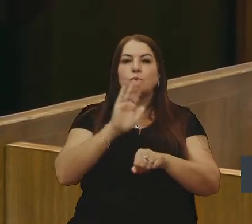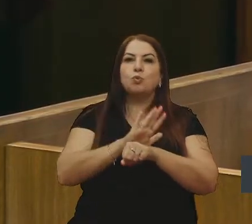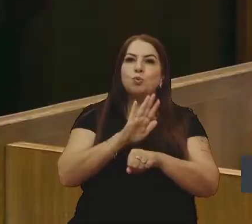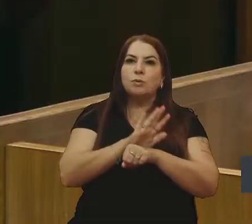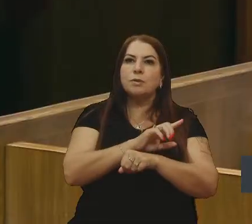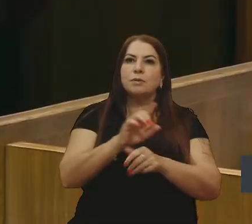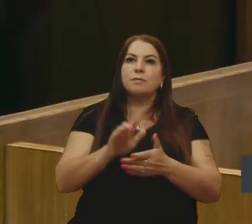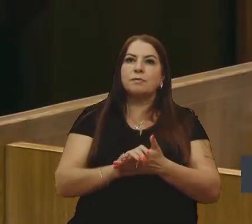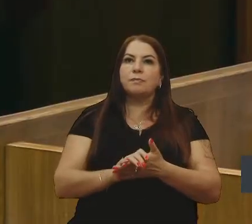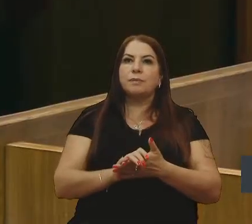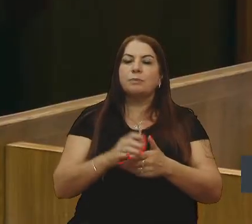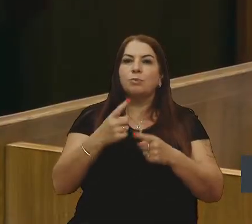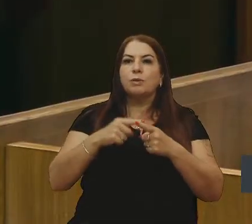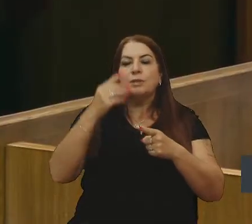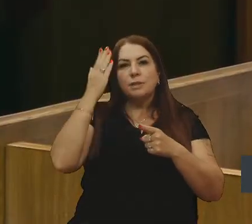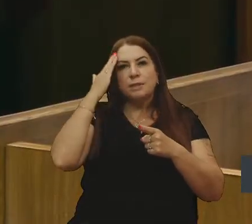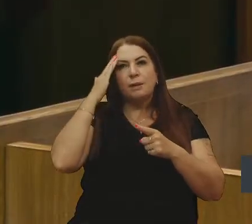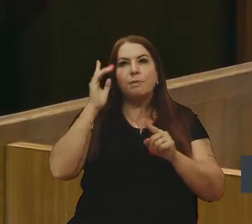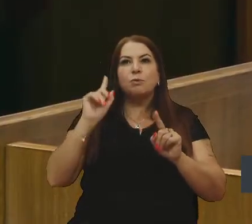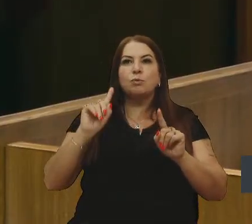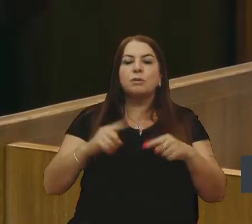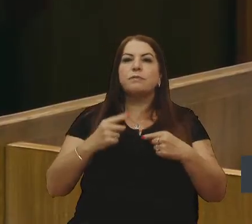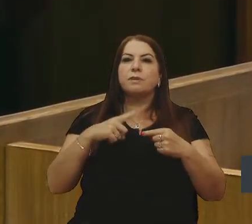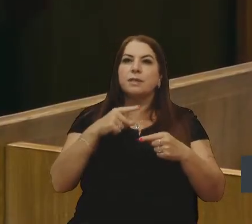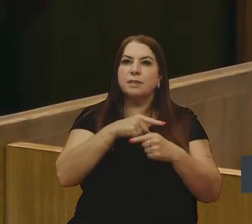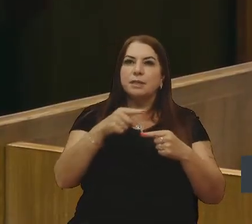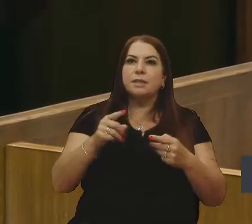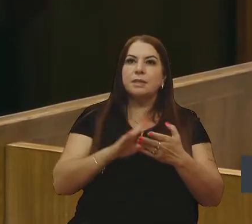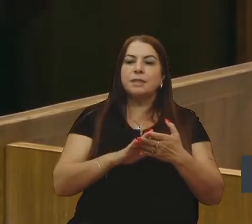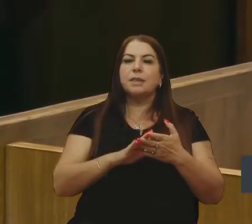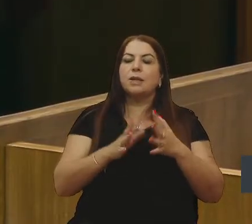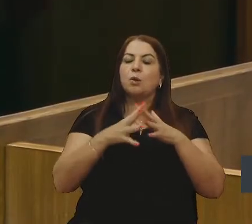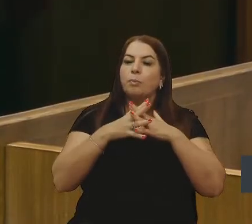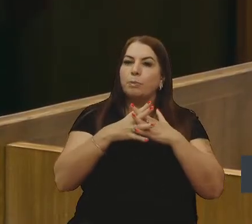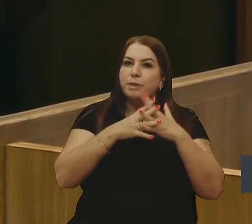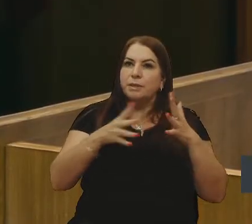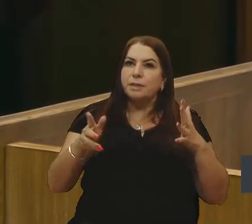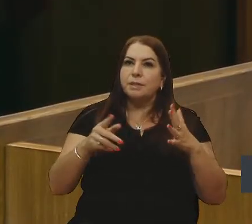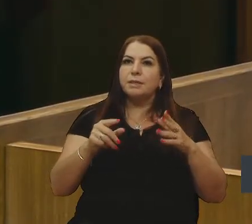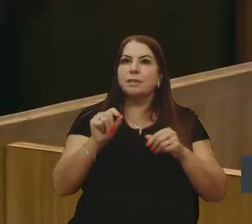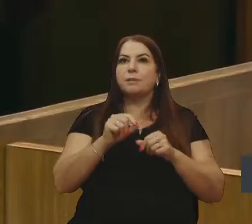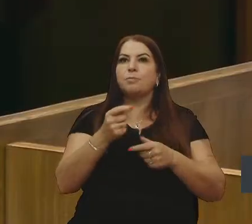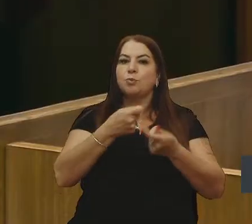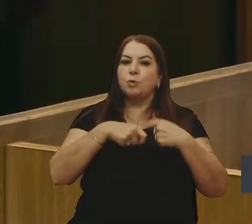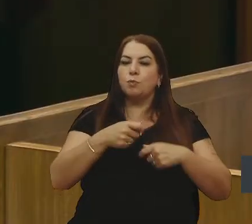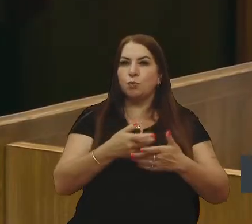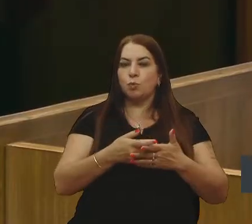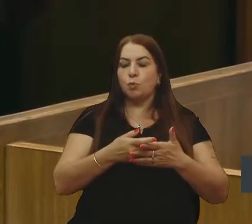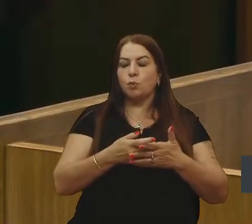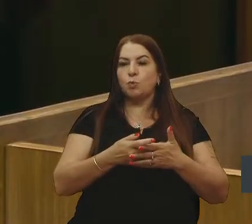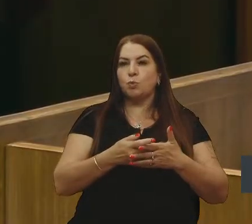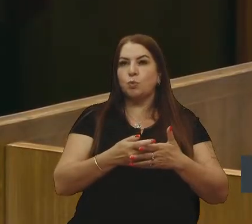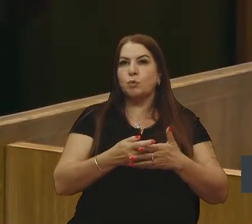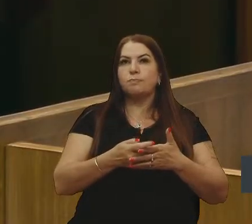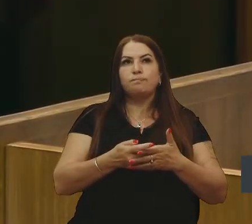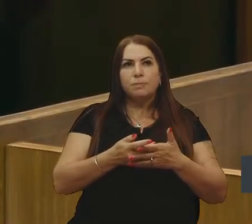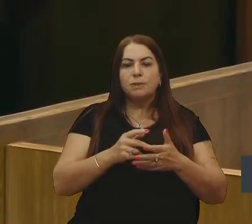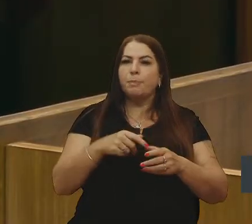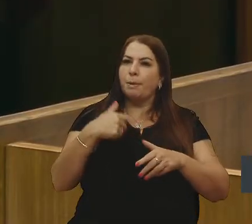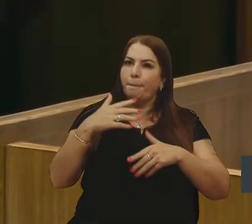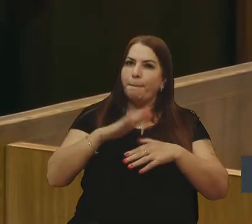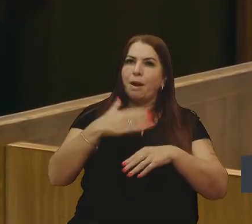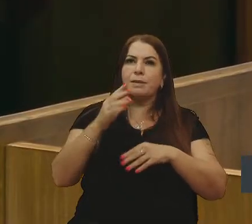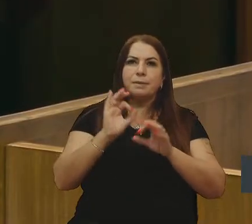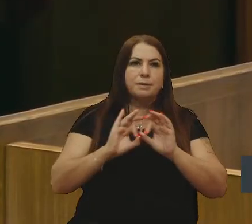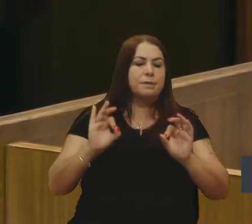ajudá-los, porque a gente sabe dos desafios que tem aí, né? A complexidade que é colocar um negócio em pé, estruturar um negócio, por mais simples